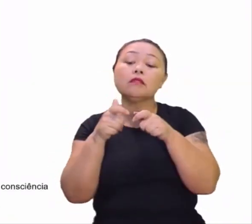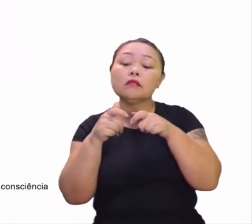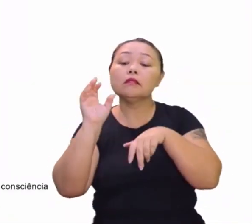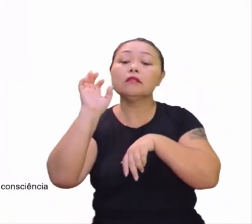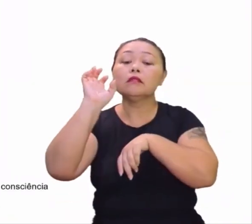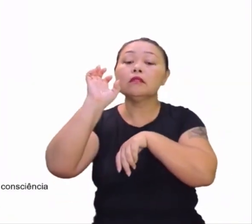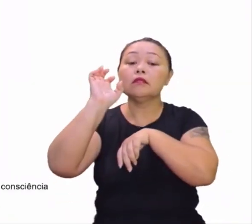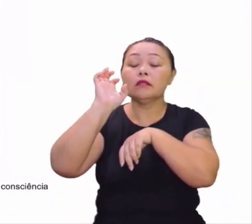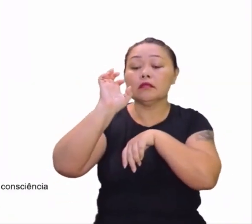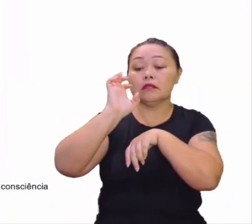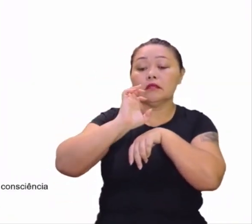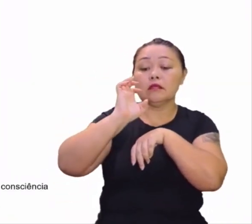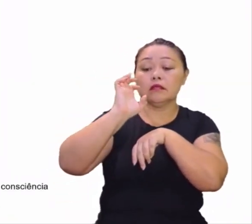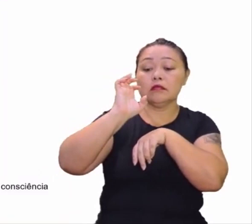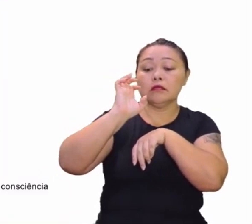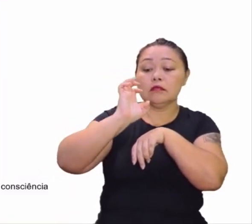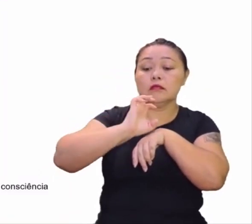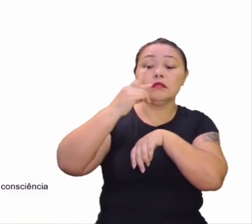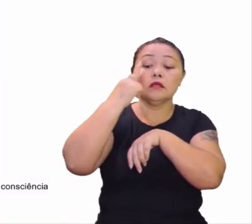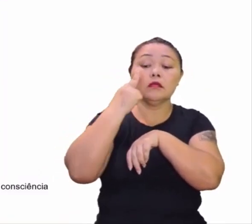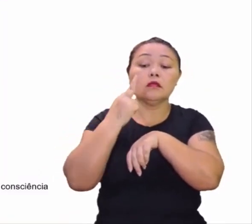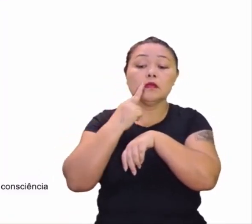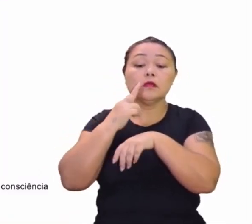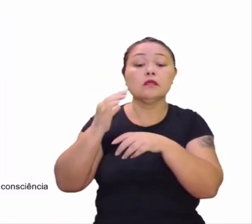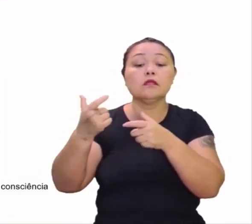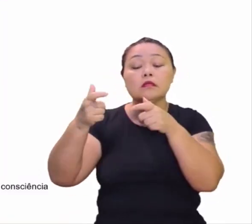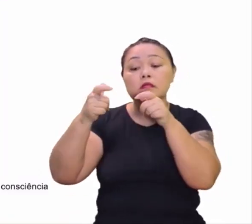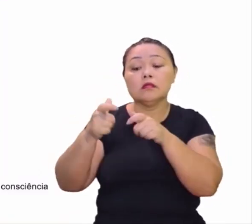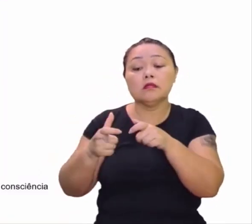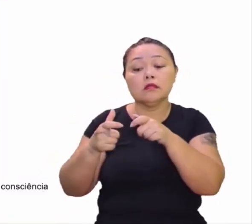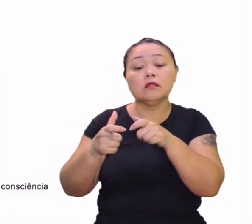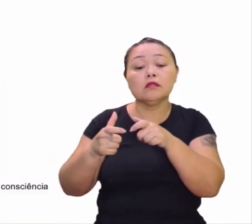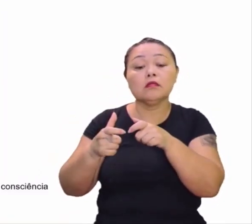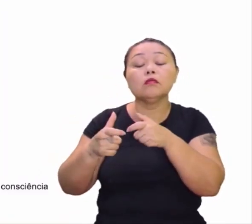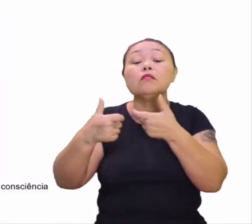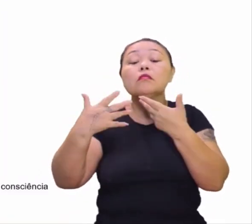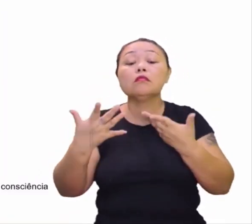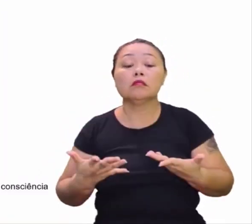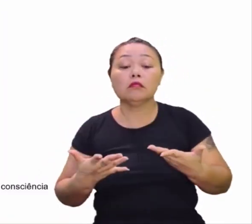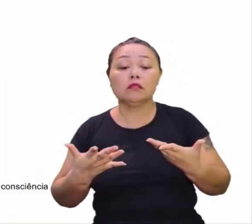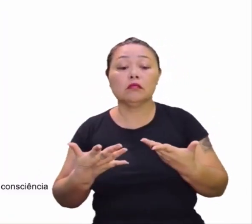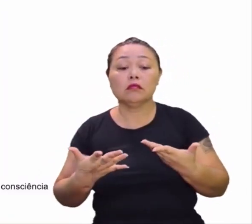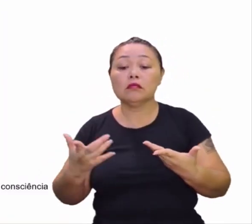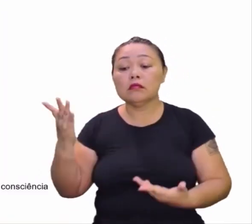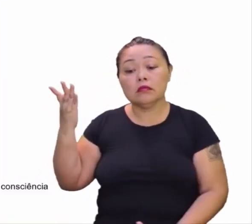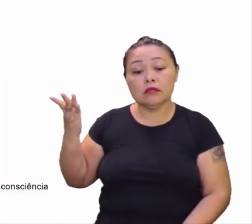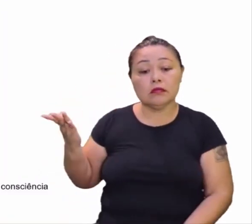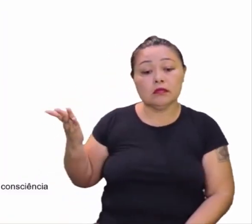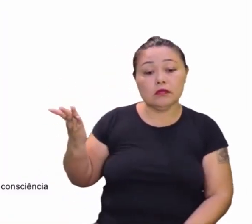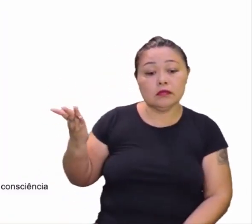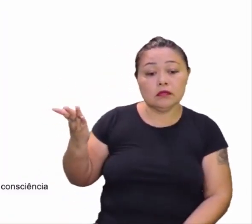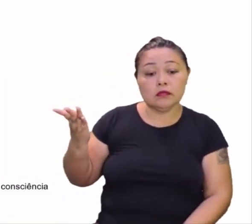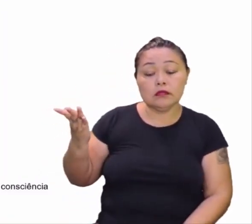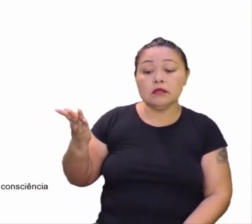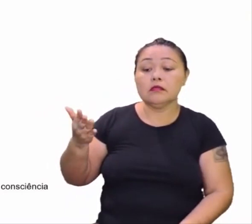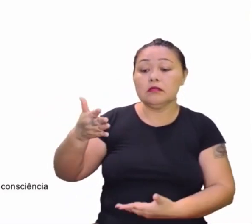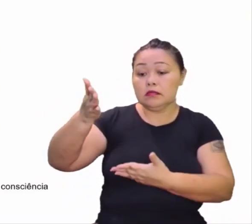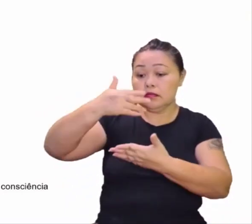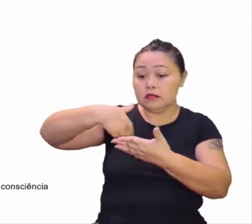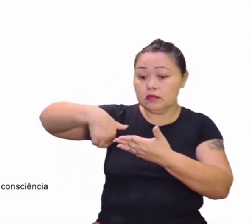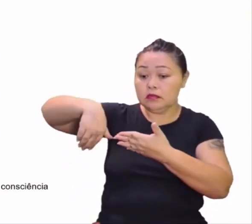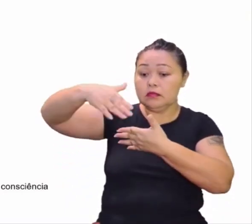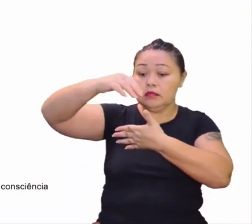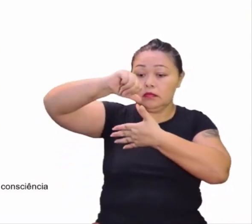Localização de Rondônia no mundo. Então a gente tem aqui Rondônia localizada nessa porção da